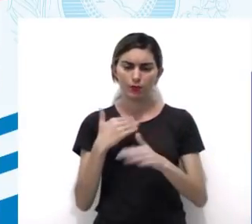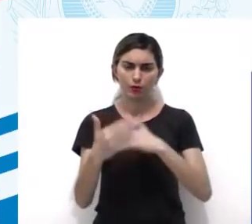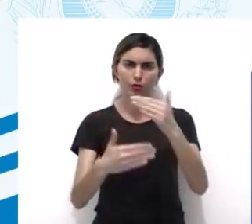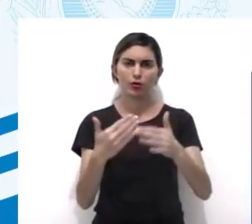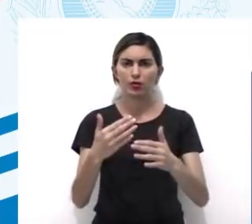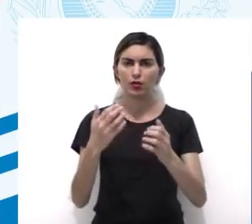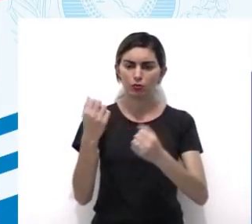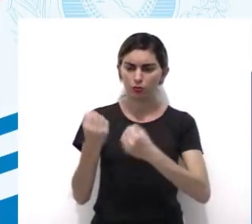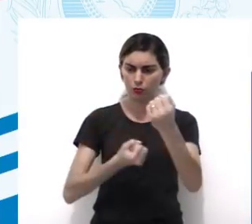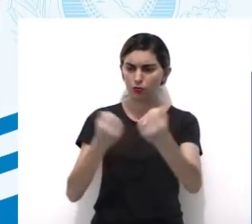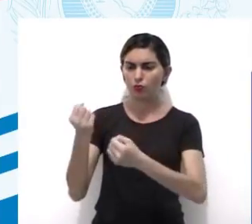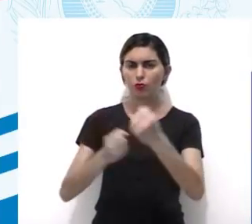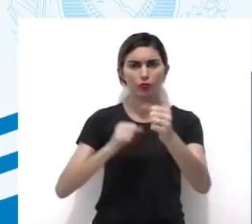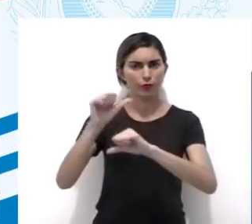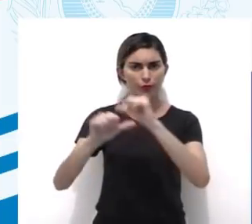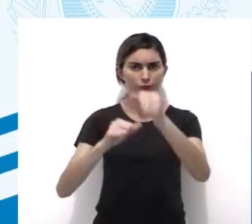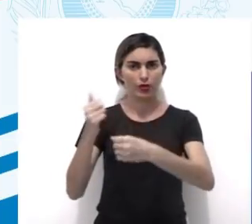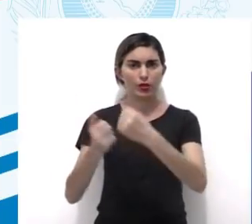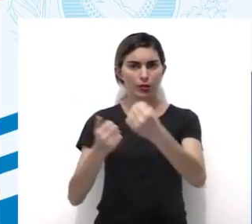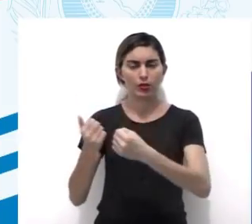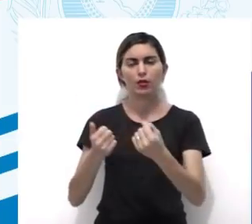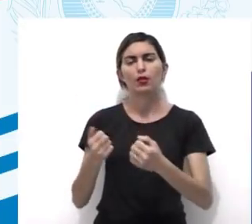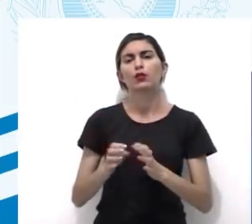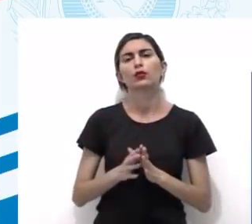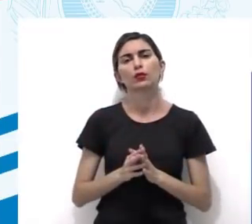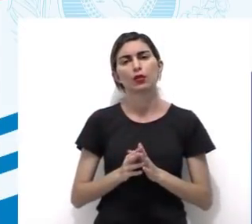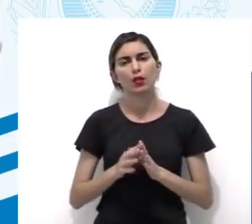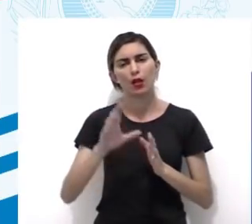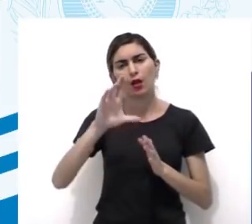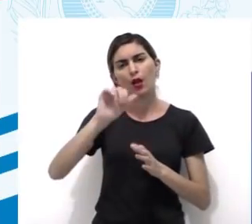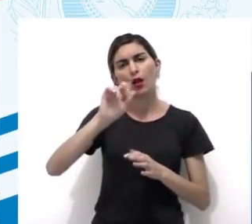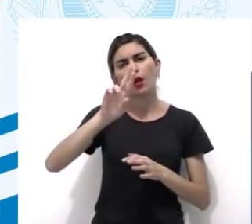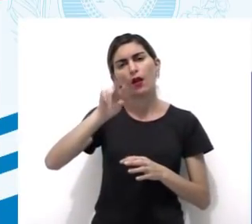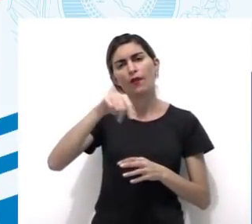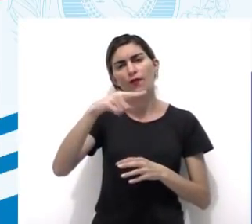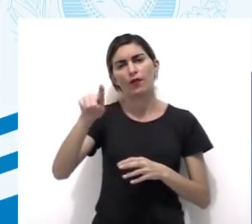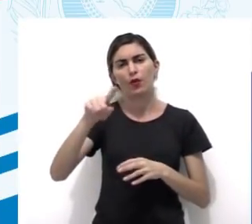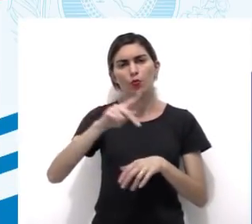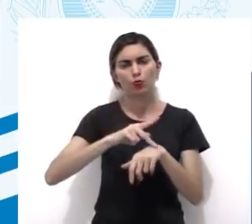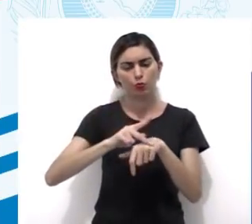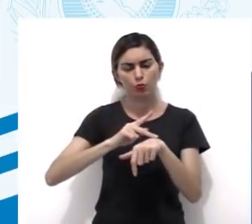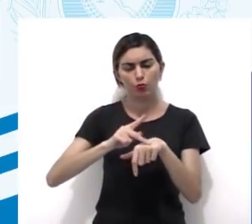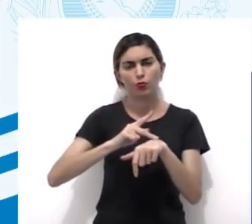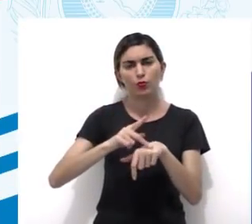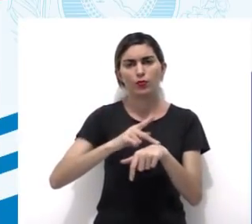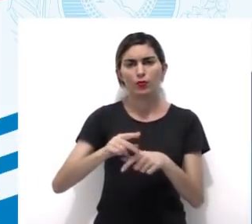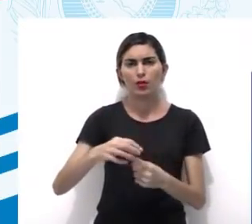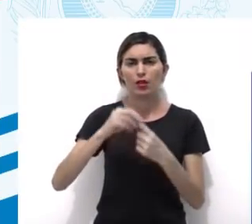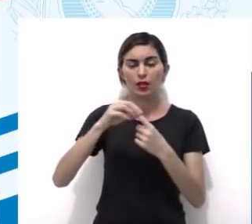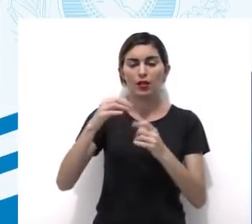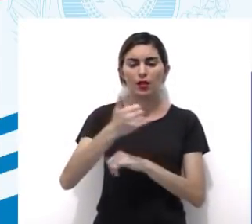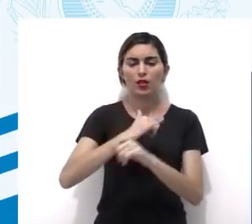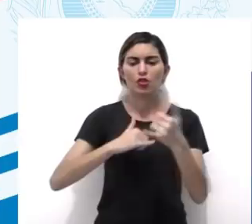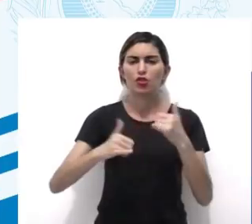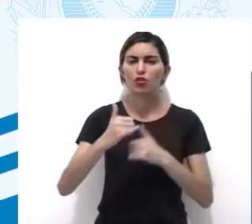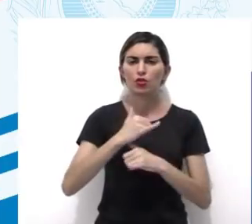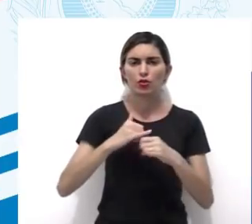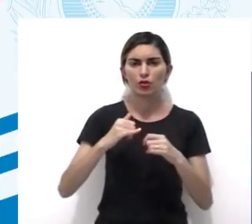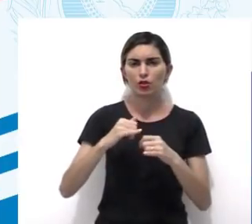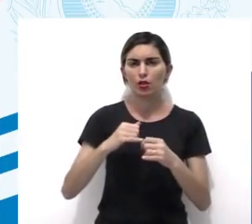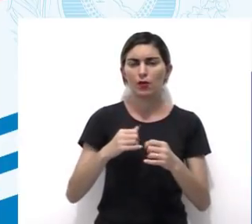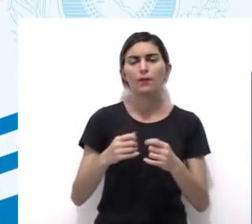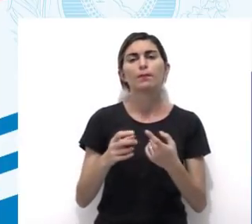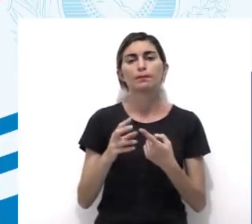nos transportes bastante implementado, como o carvão sendo matriz energética essencial